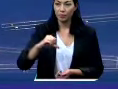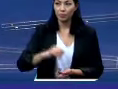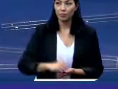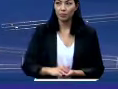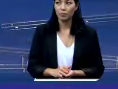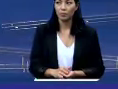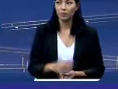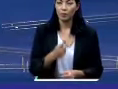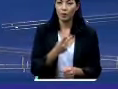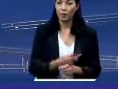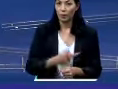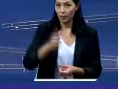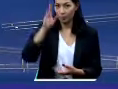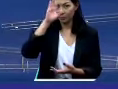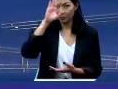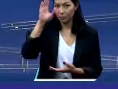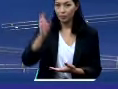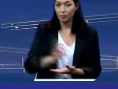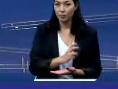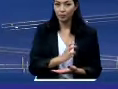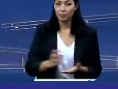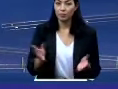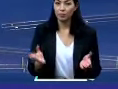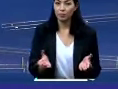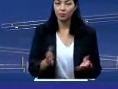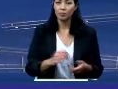faixa principal da Quina hoje, o prêmio é de